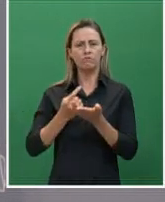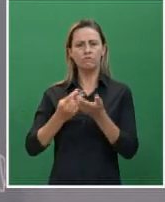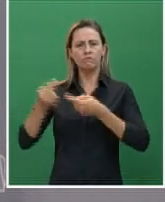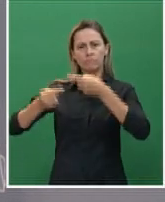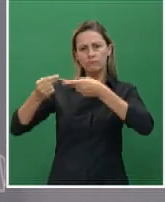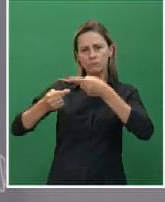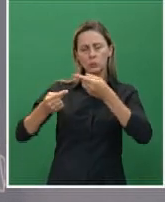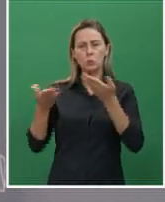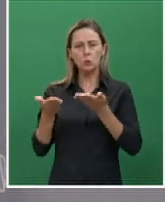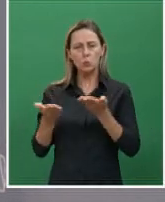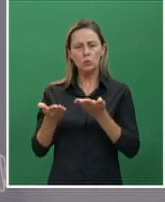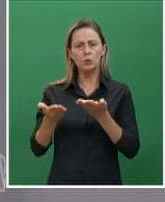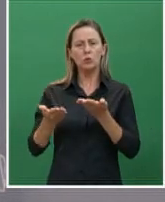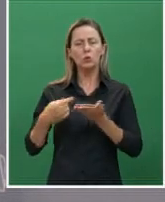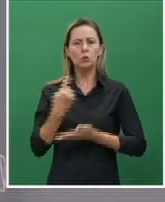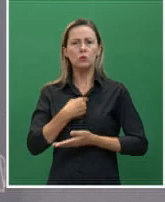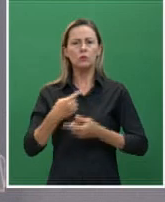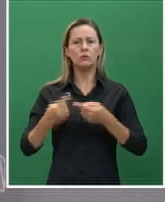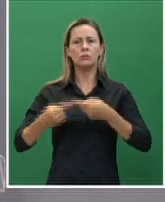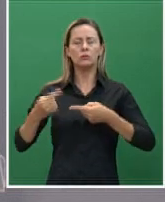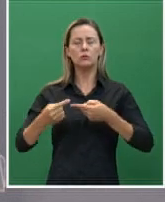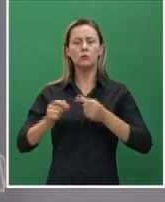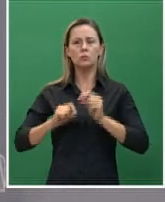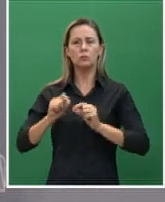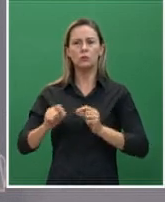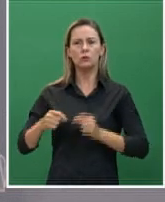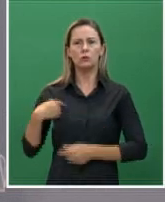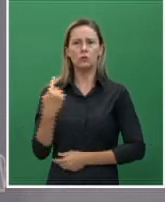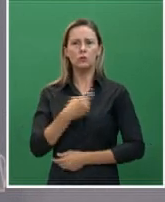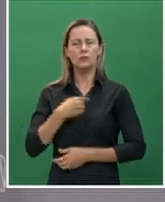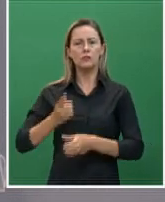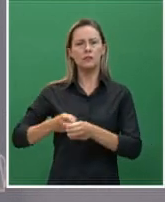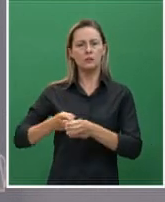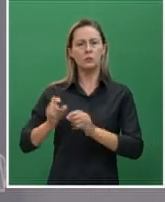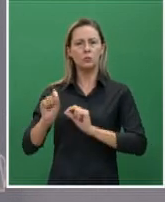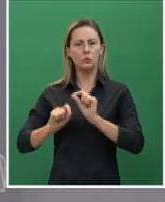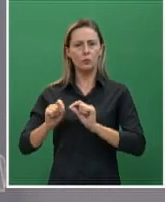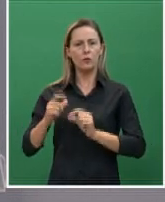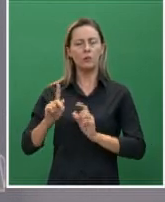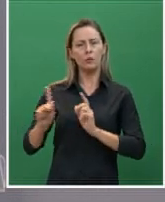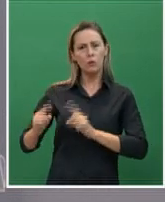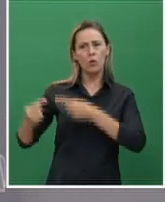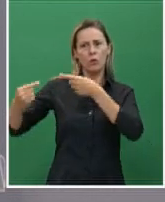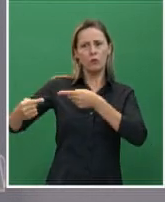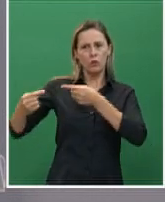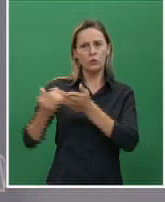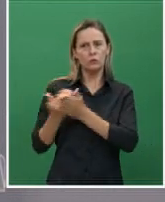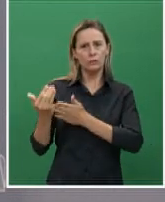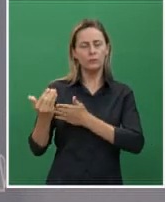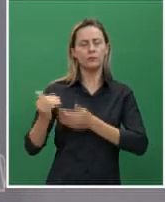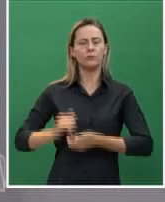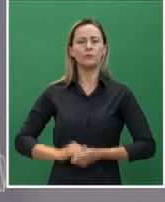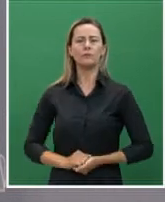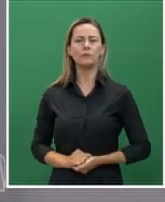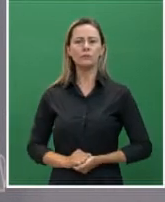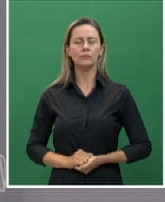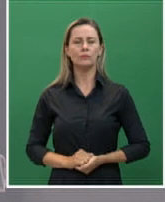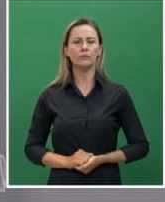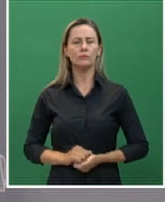discutir a nossa nossa cidade agora com apenas dois candidatos podendo fazer o confronto essas comparações necessárias